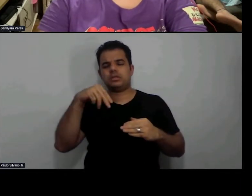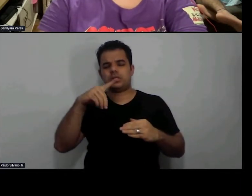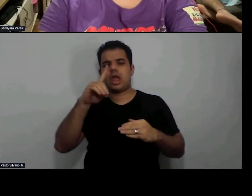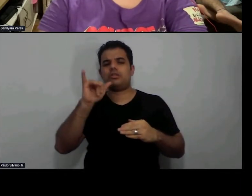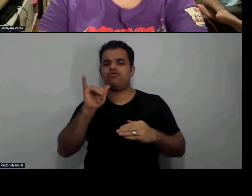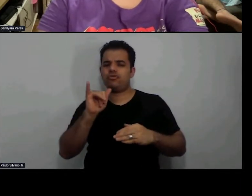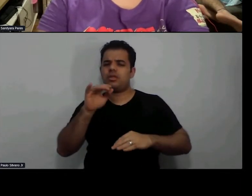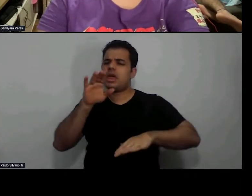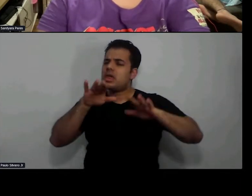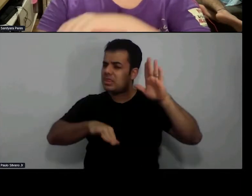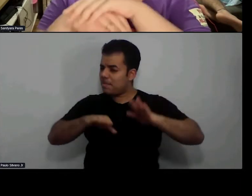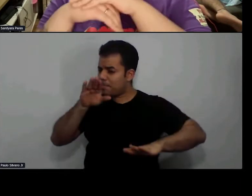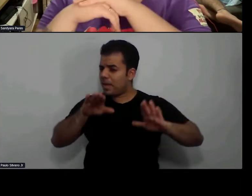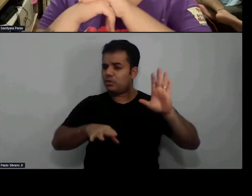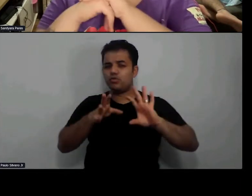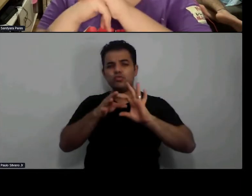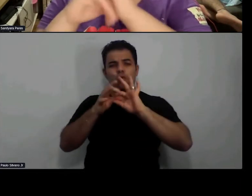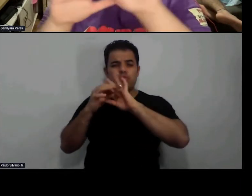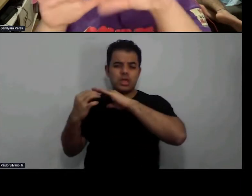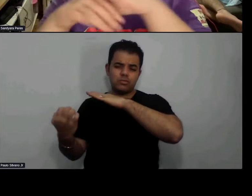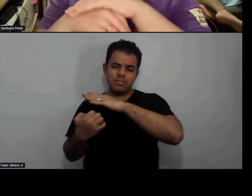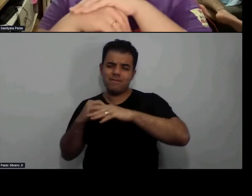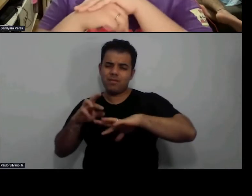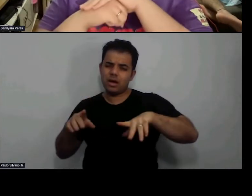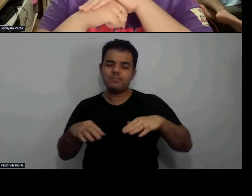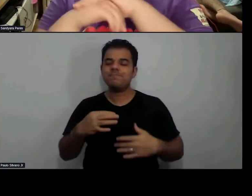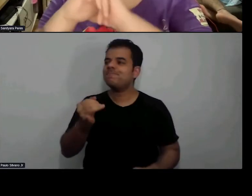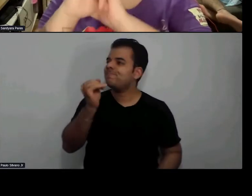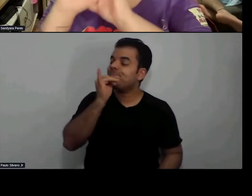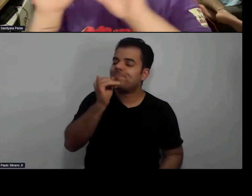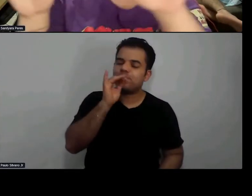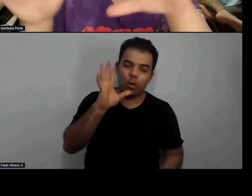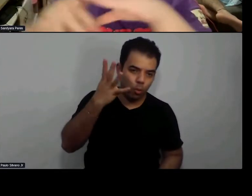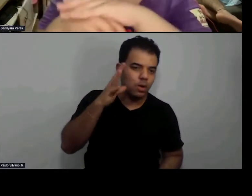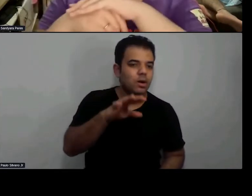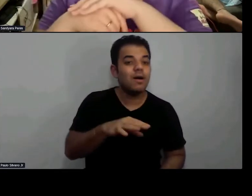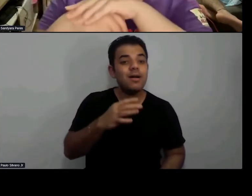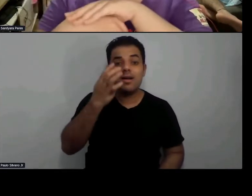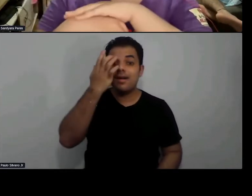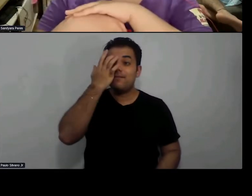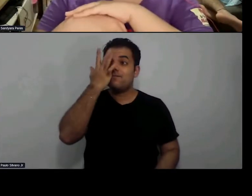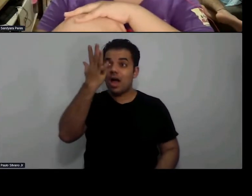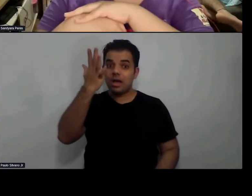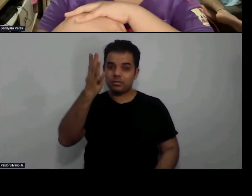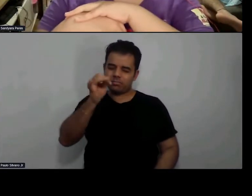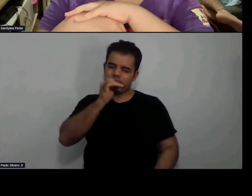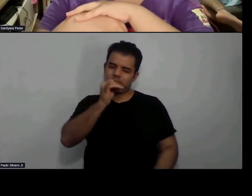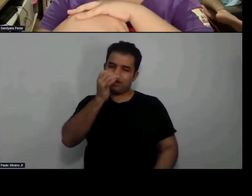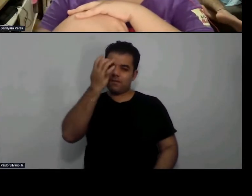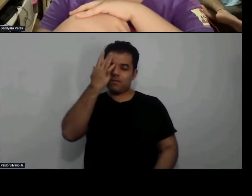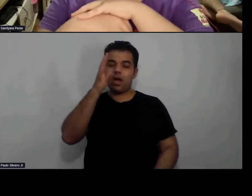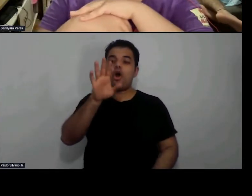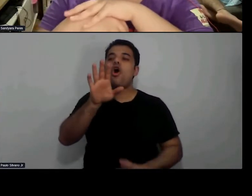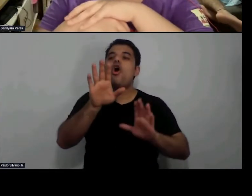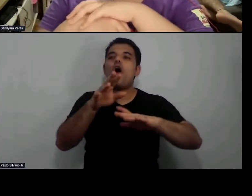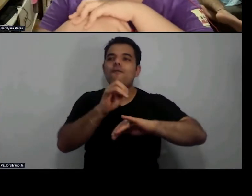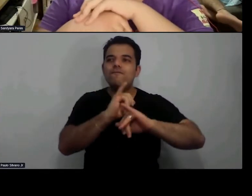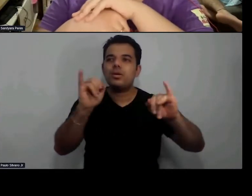contexto. Por exemplo, acho que um exemplo prático. É muito fácil eu chegar e falar, olha, um